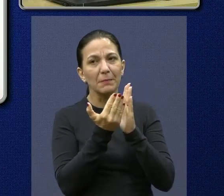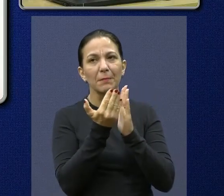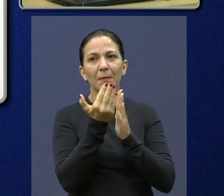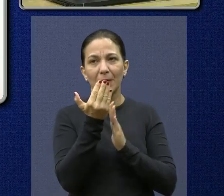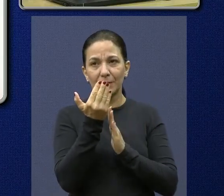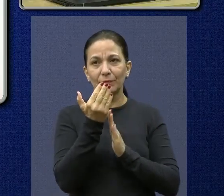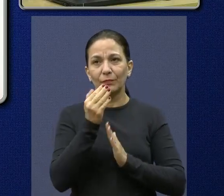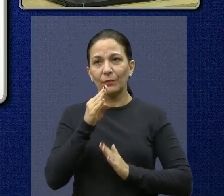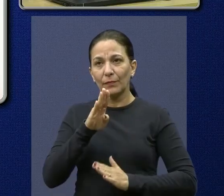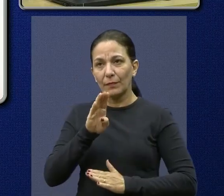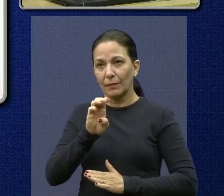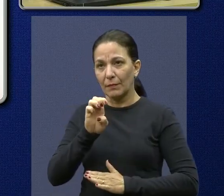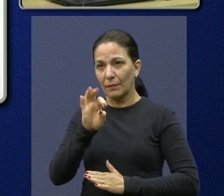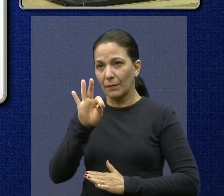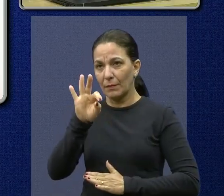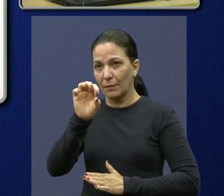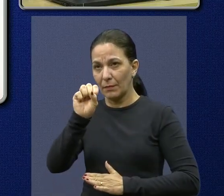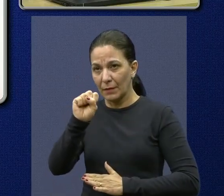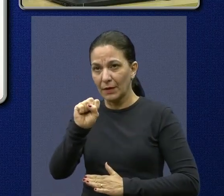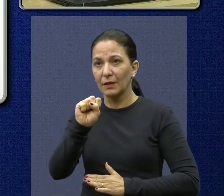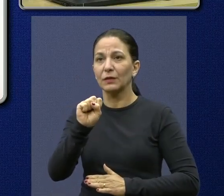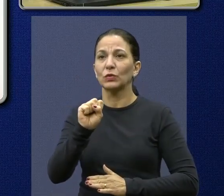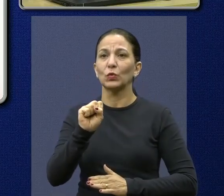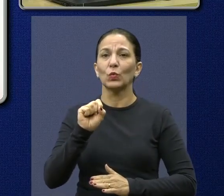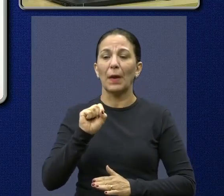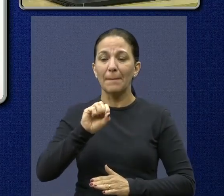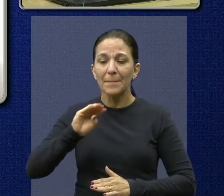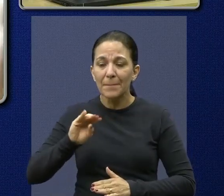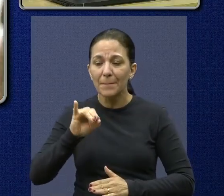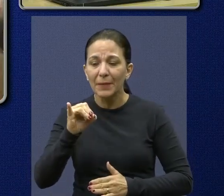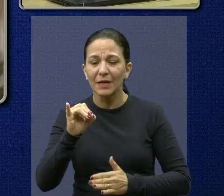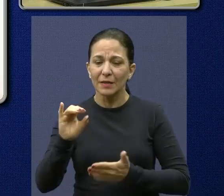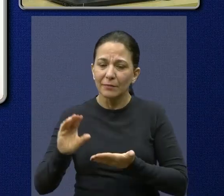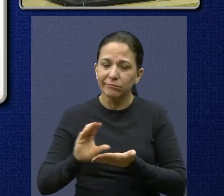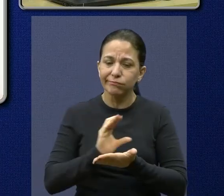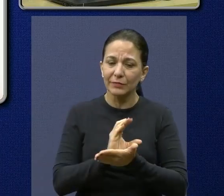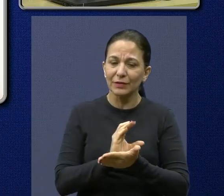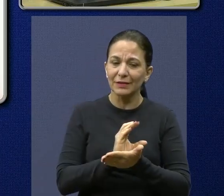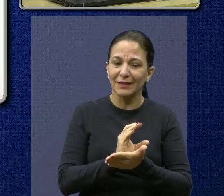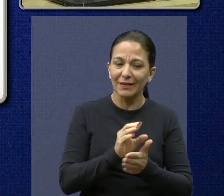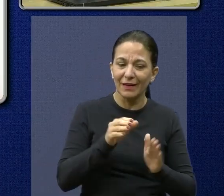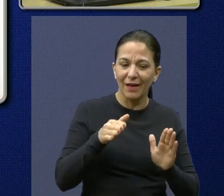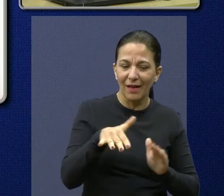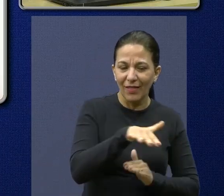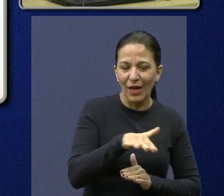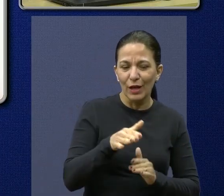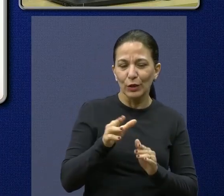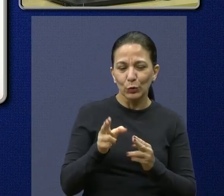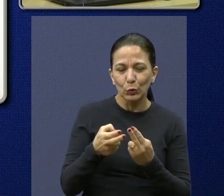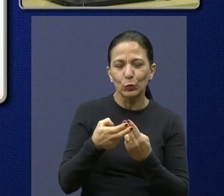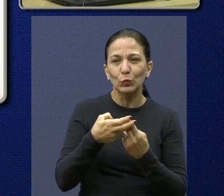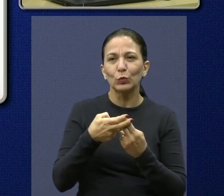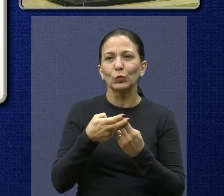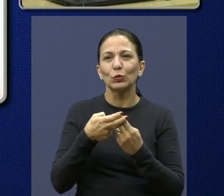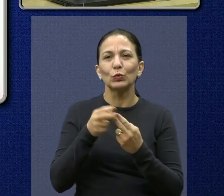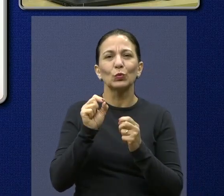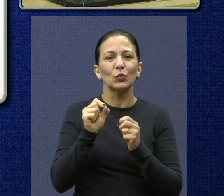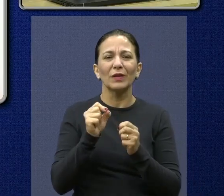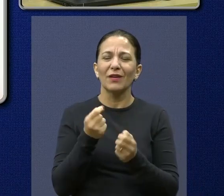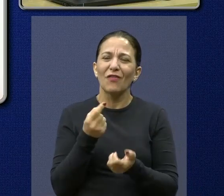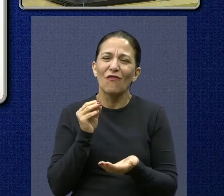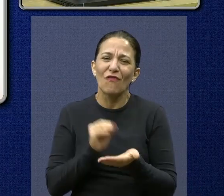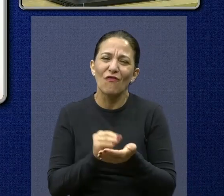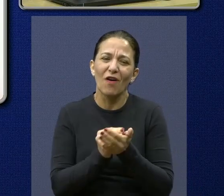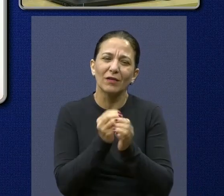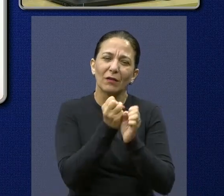vez mais arrecadam bilhões, né, no SUS, a gente fica vendo navio, só vê fila de espera aumentar.